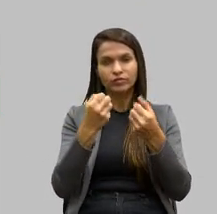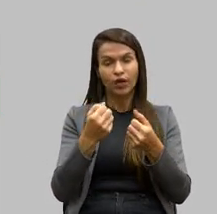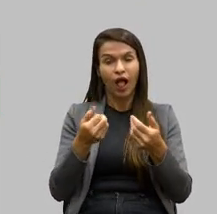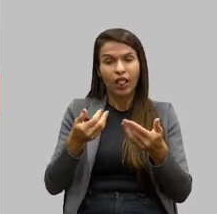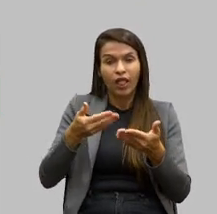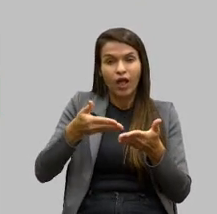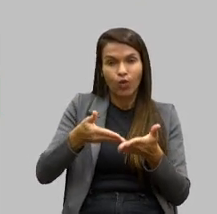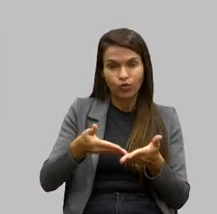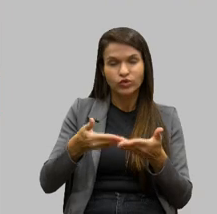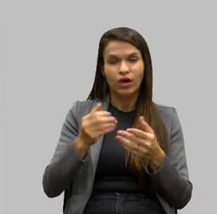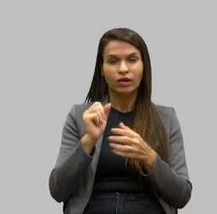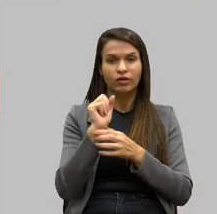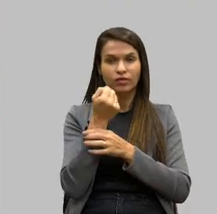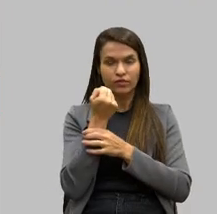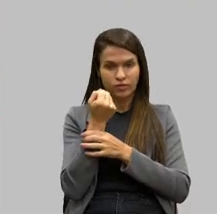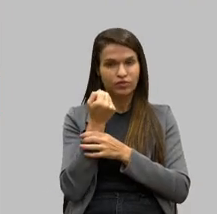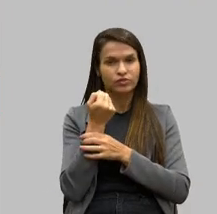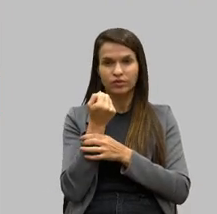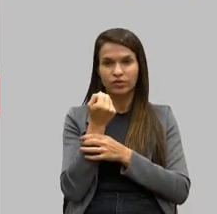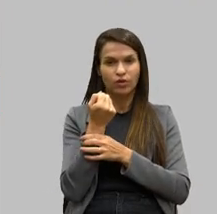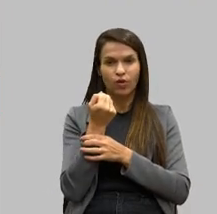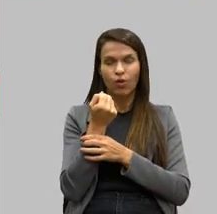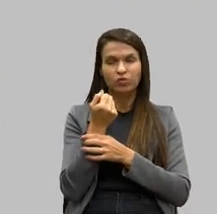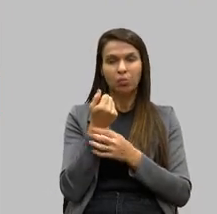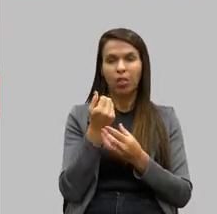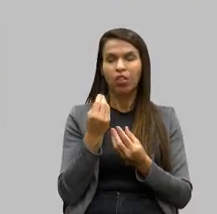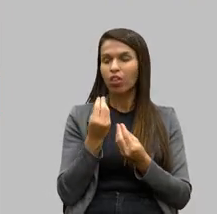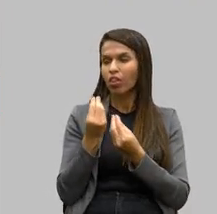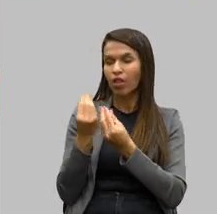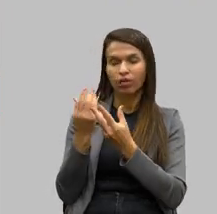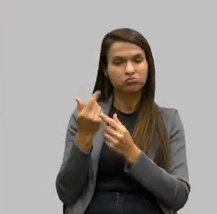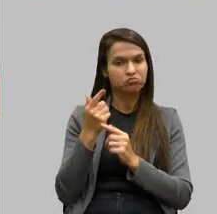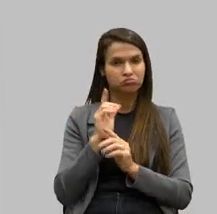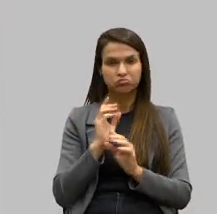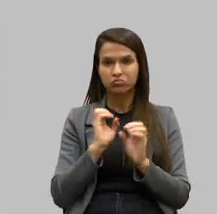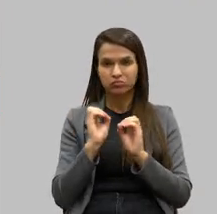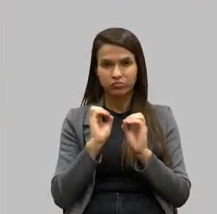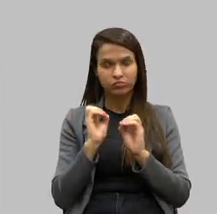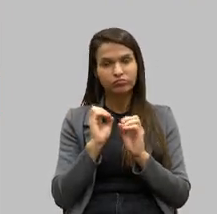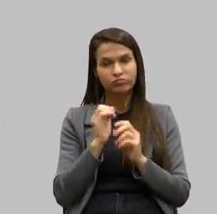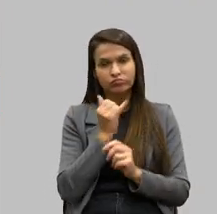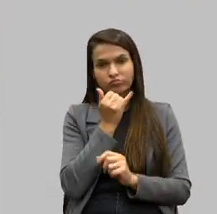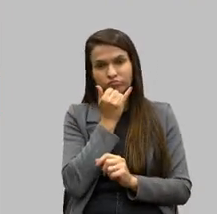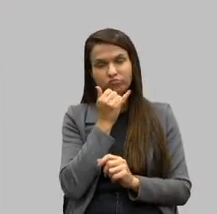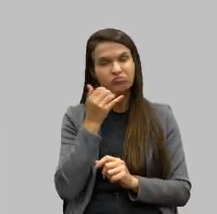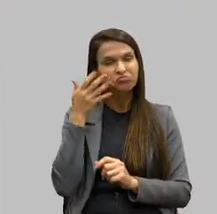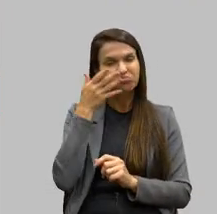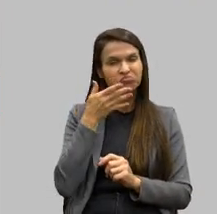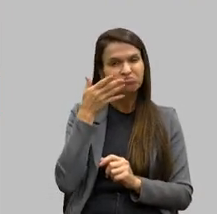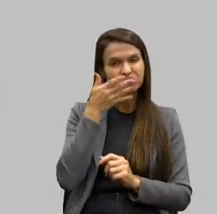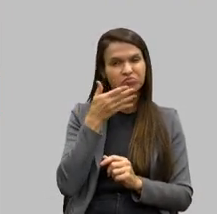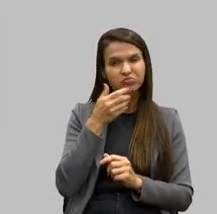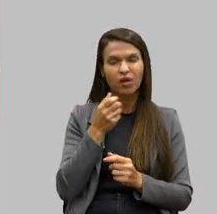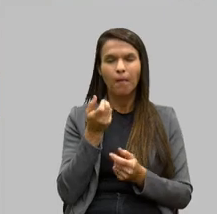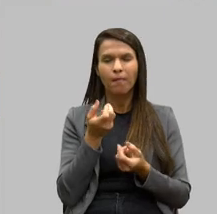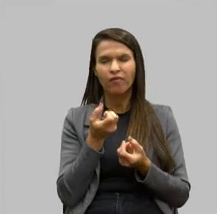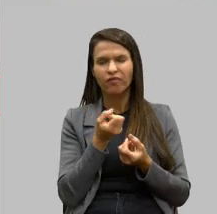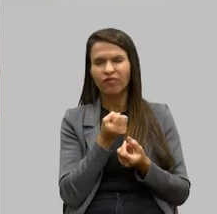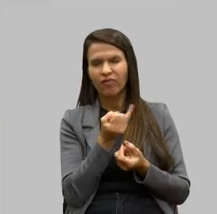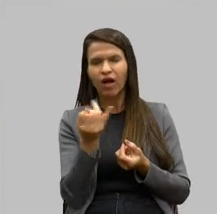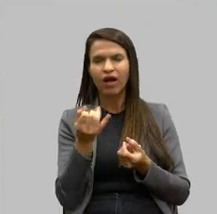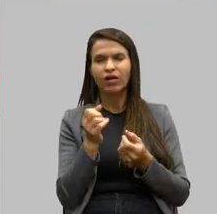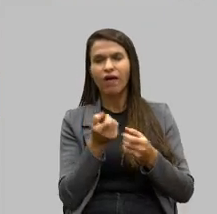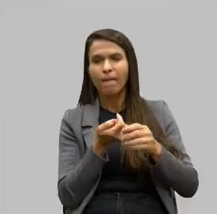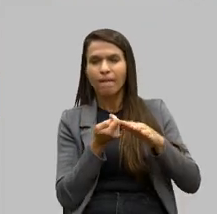hoje estão garantidos e ninguém terá que devolver nada. Infelizmente, discursos vazios e muita fake news têm sido